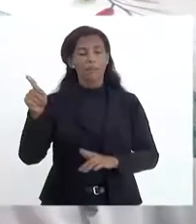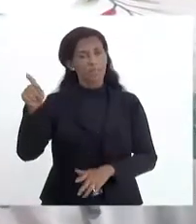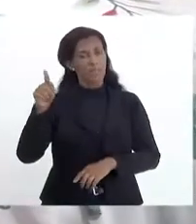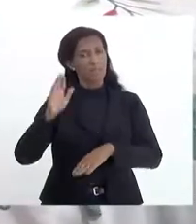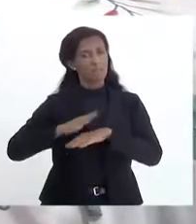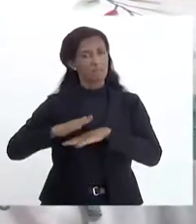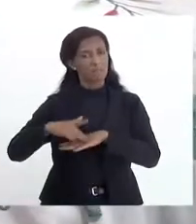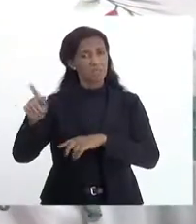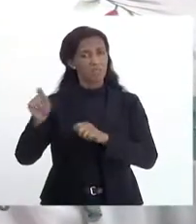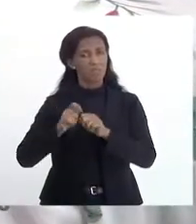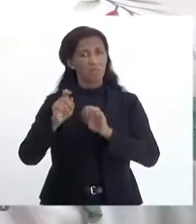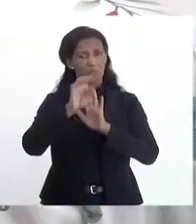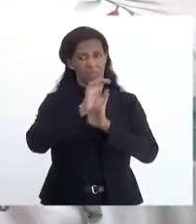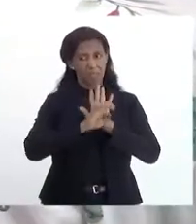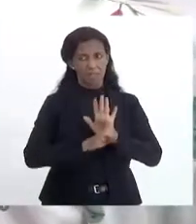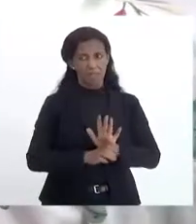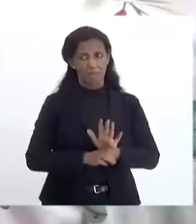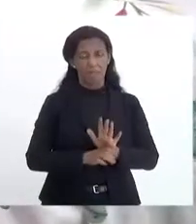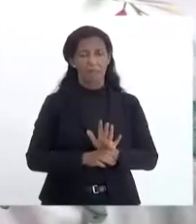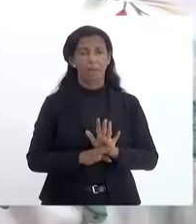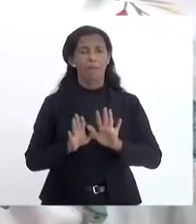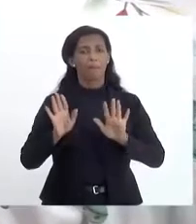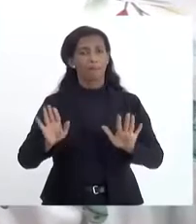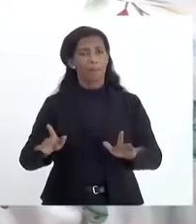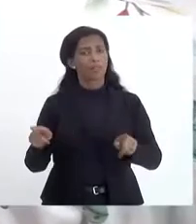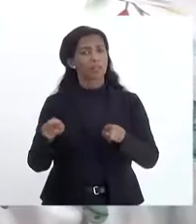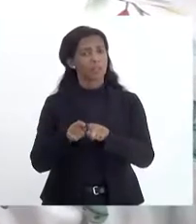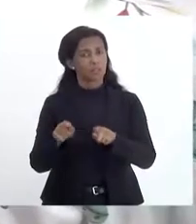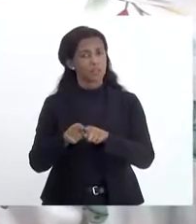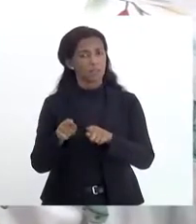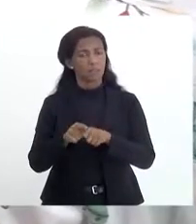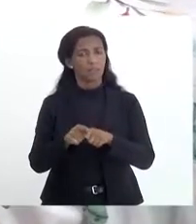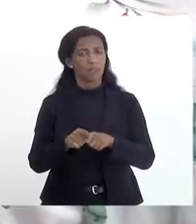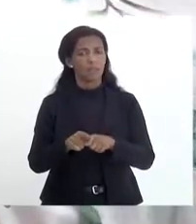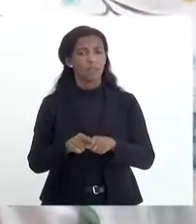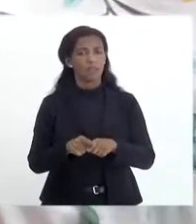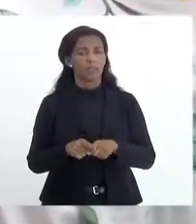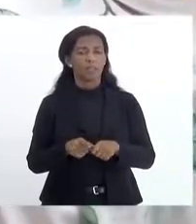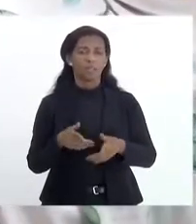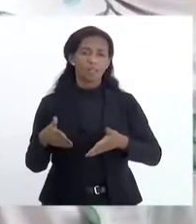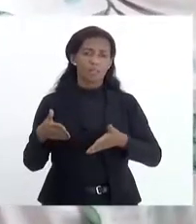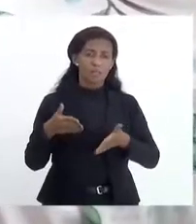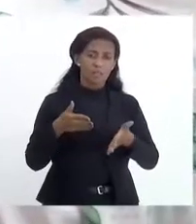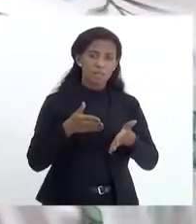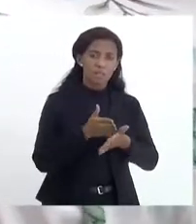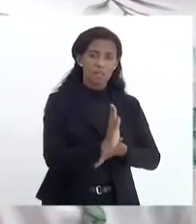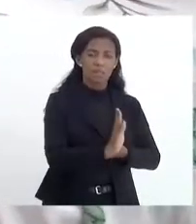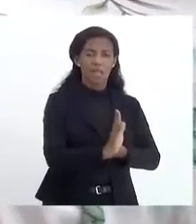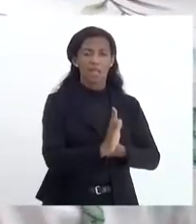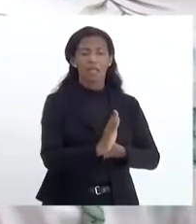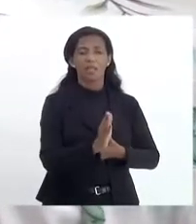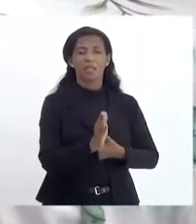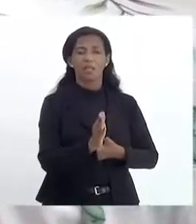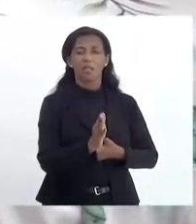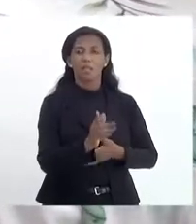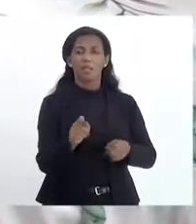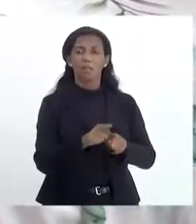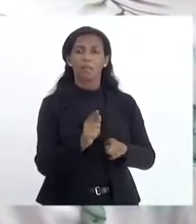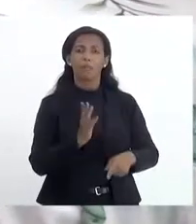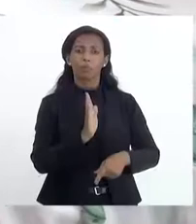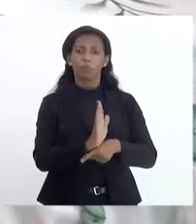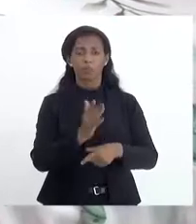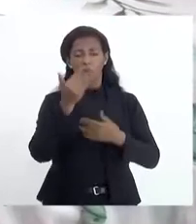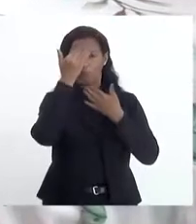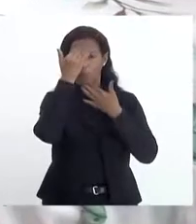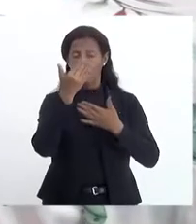disse que fez a emenda, mas que também caminha para uma solução conciliatória. Então, eu agradeço,